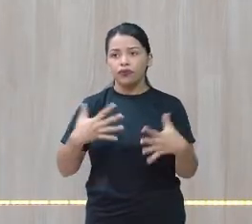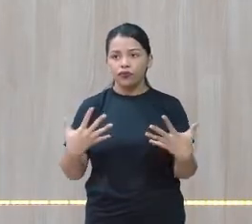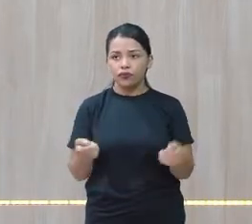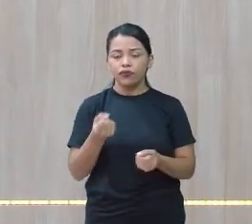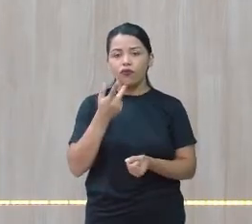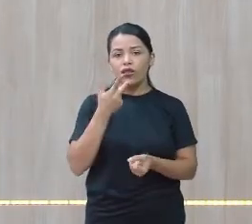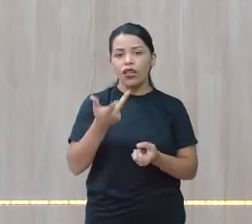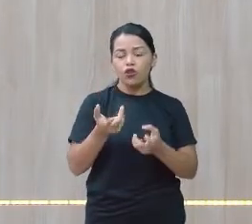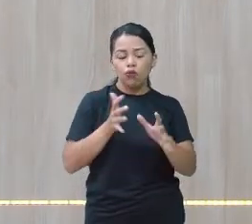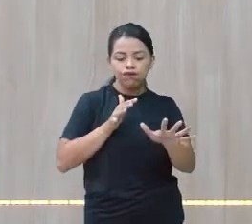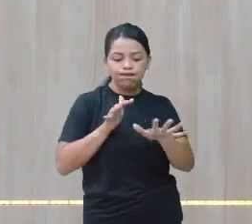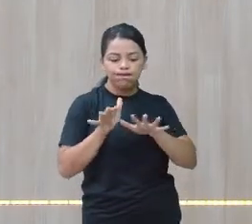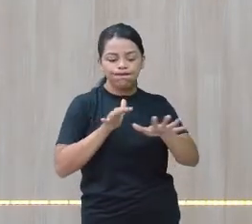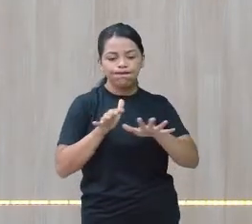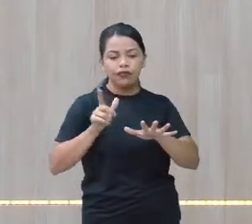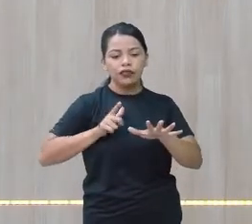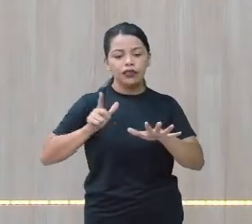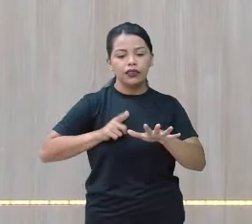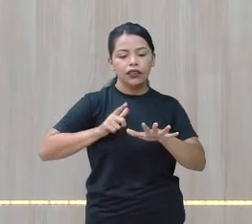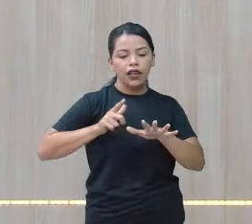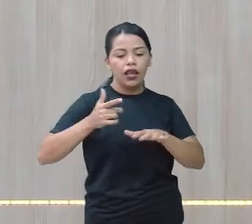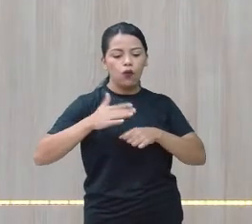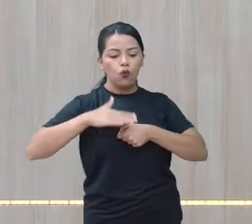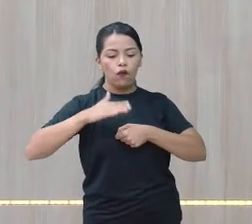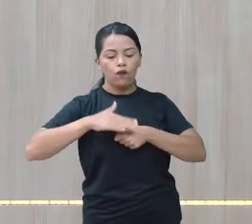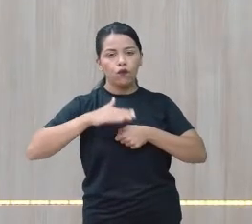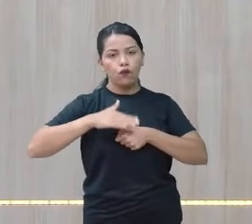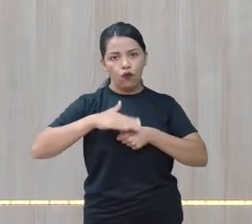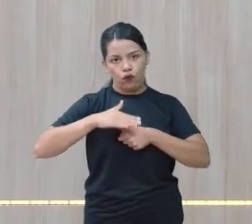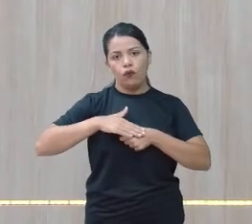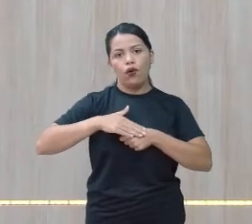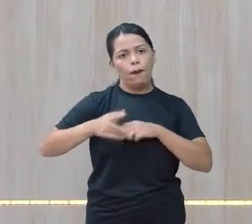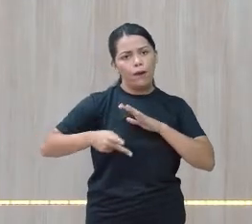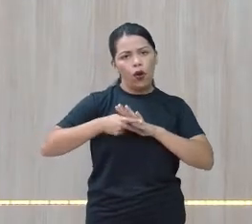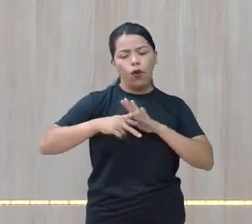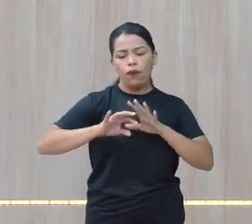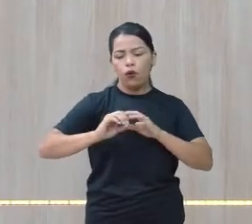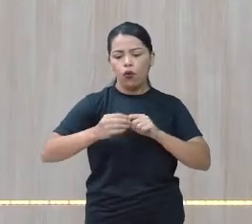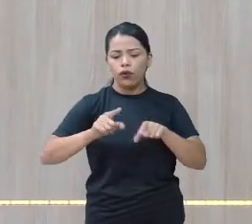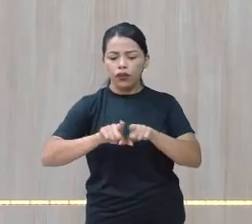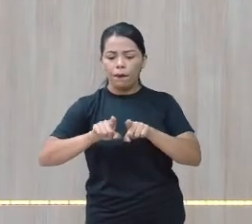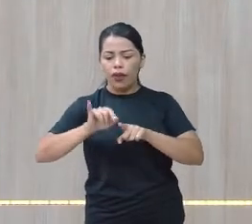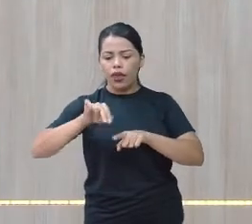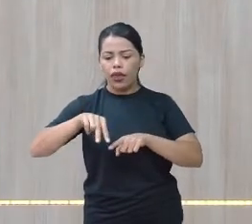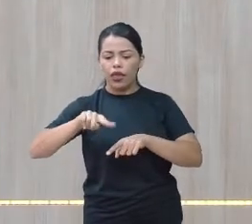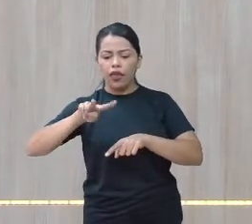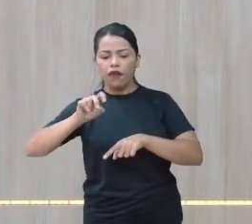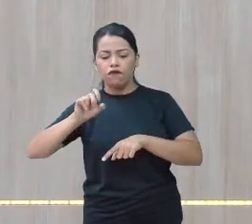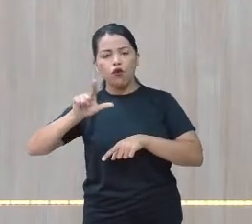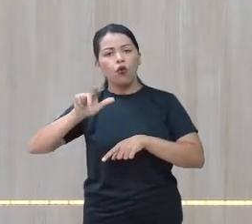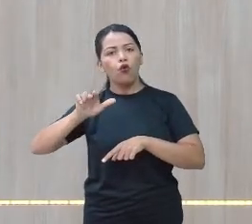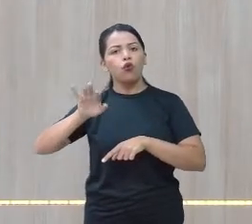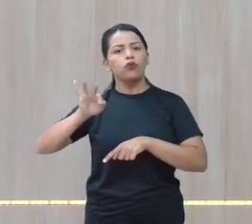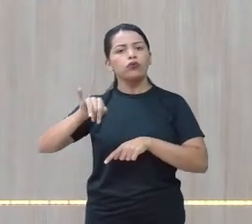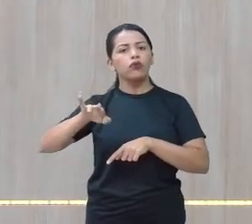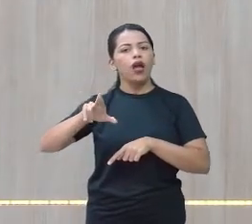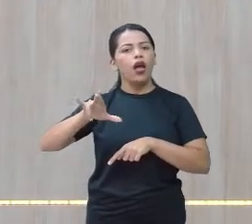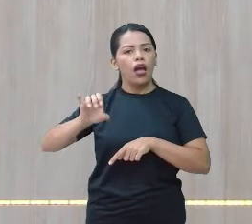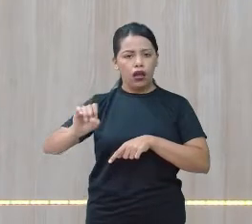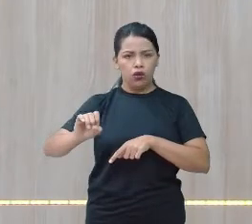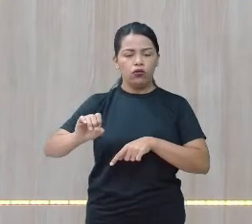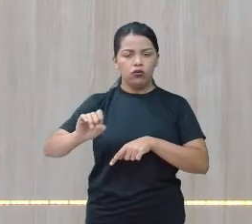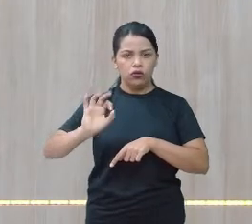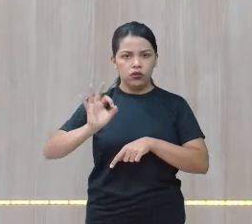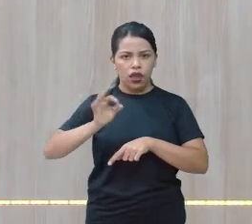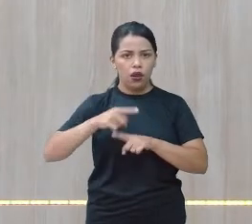desse movimento, né, voluntário e involuntário do nosso corpo, desse ato reflexo, desse arco reflexo também,